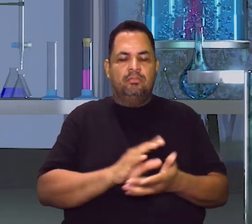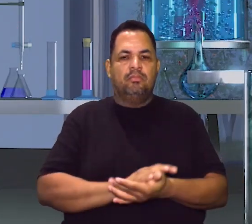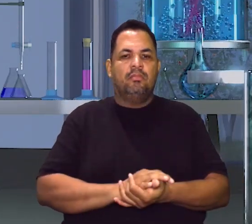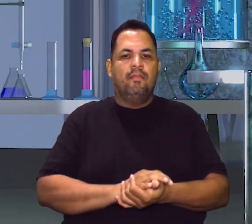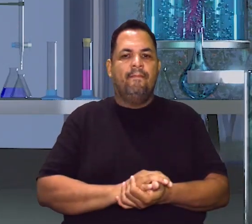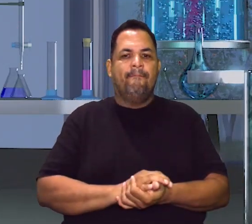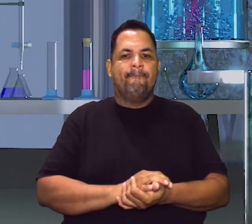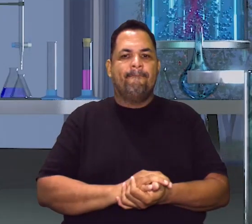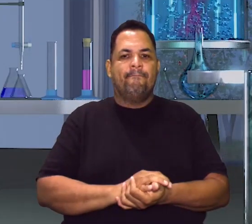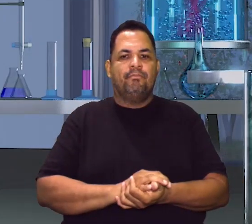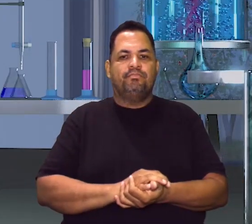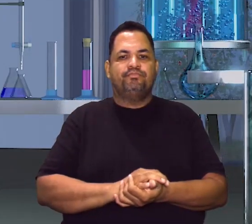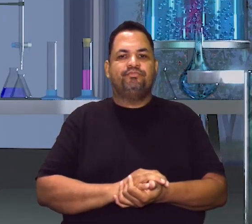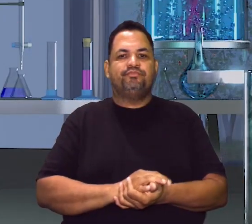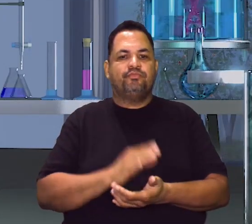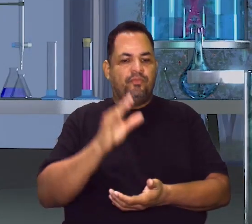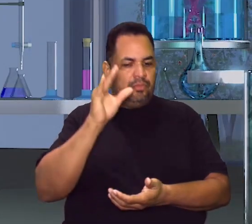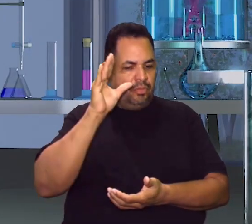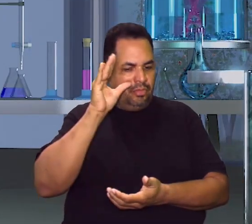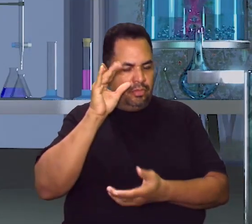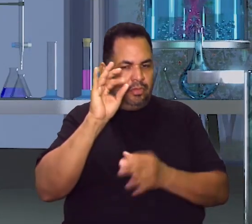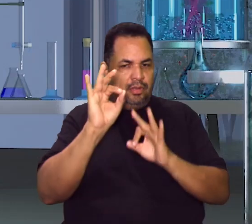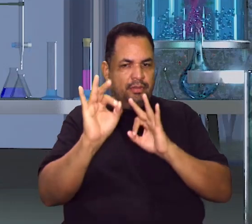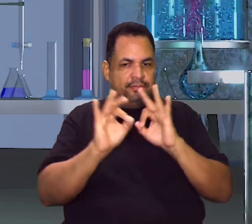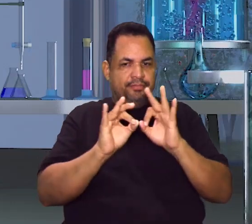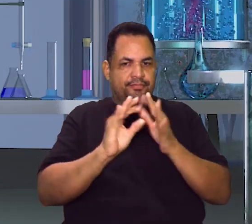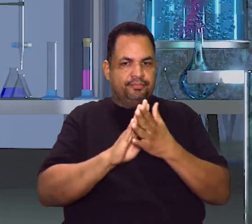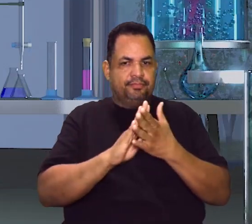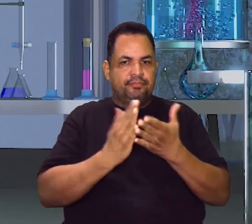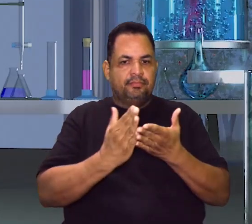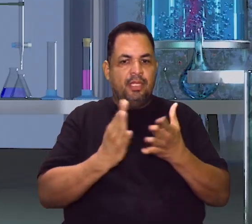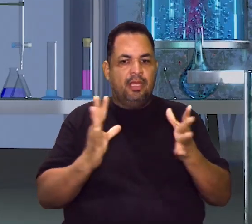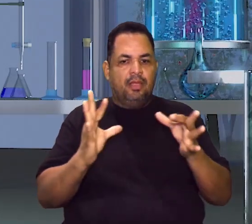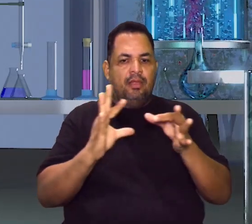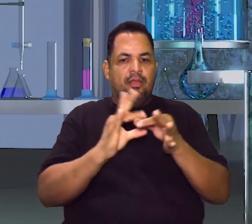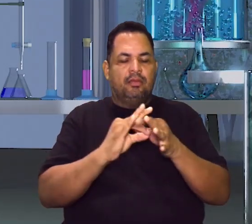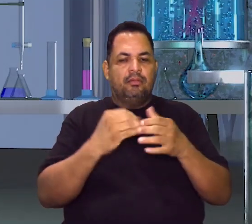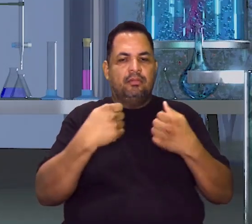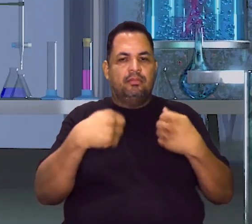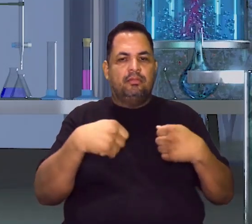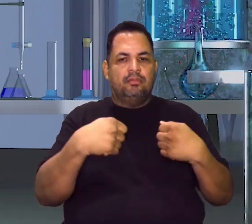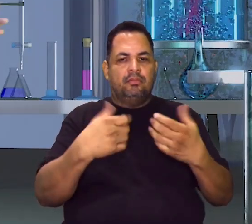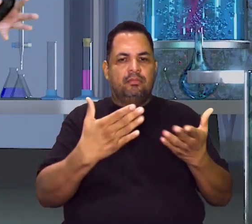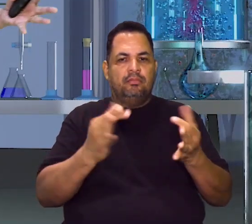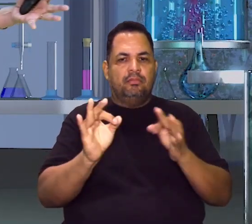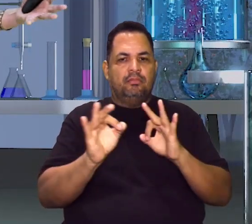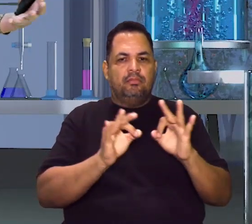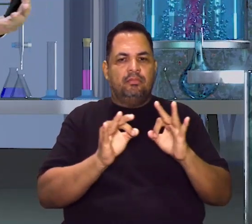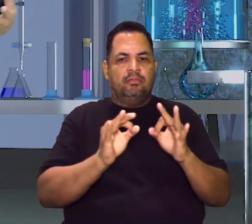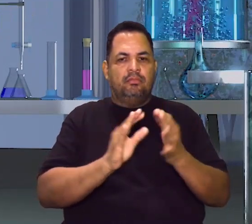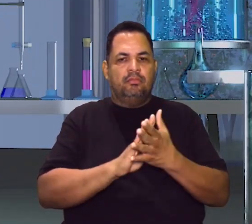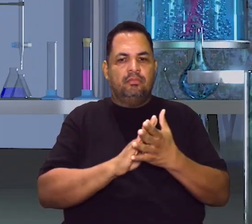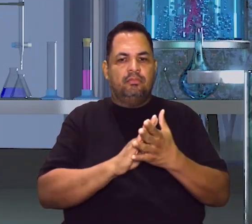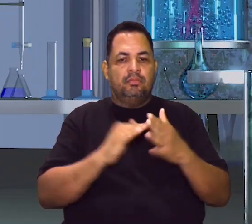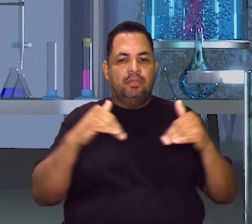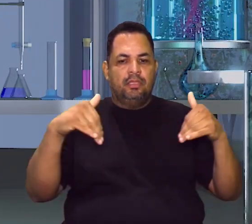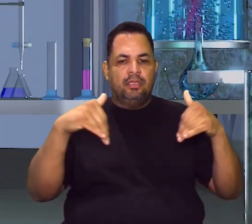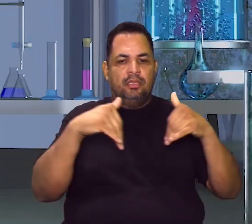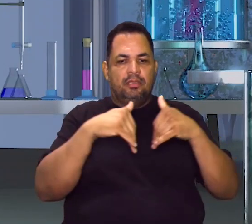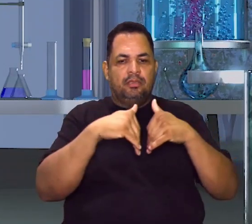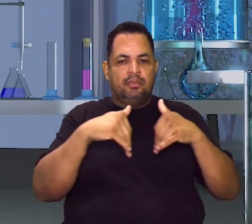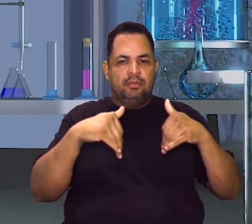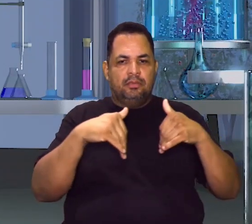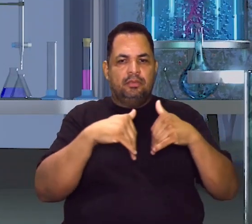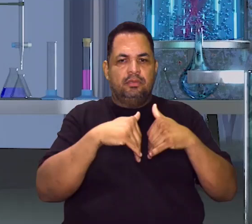entre si, é interessante que para eles se ligarem depende de uma certa